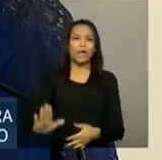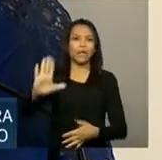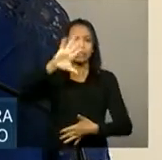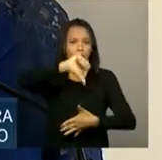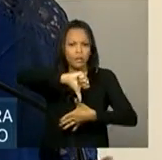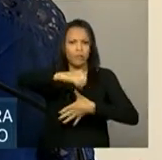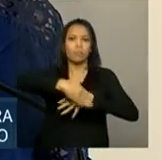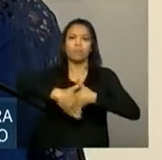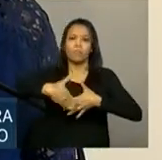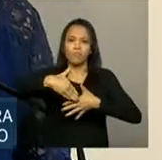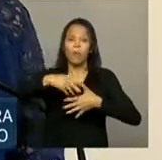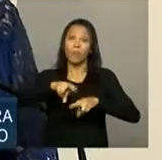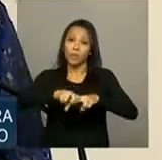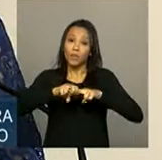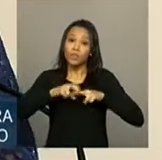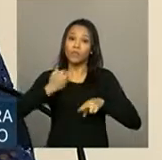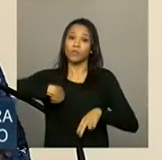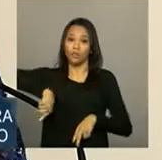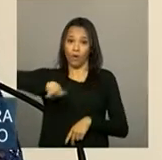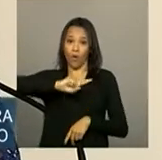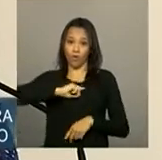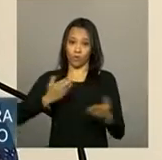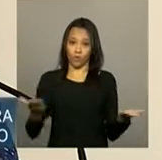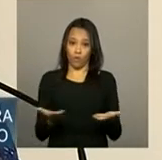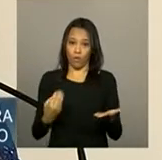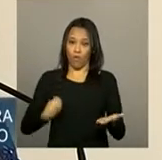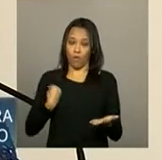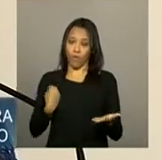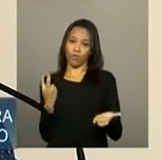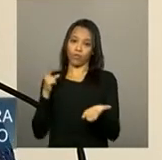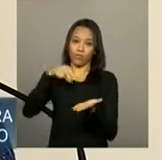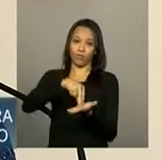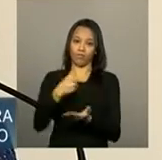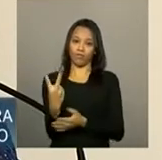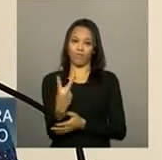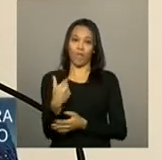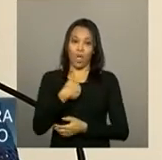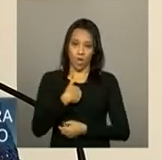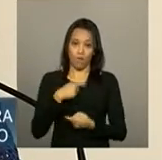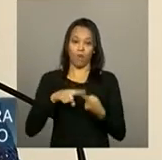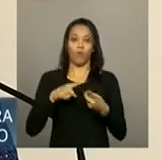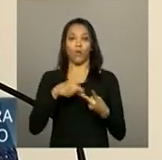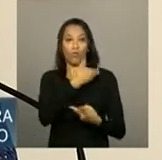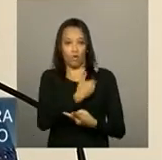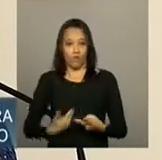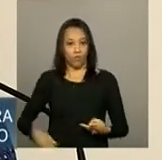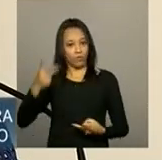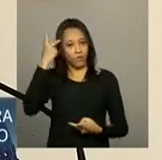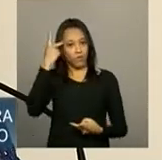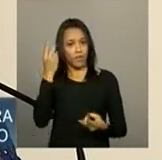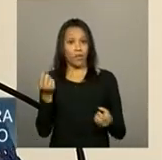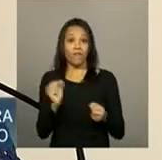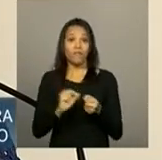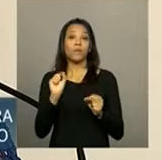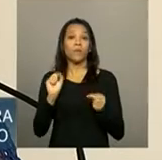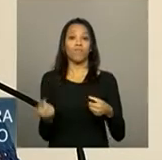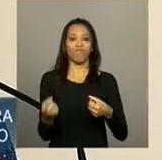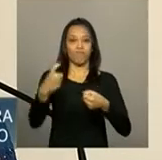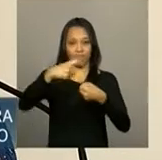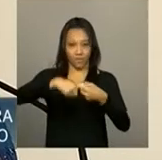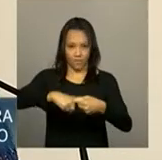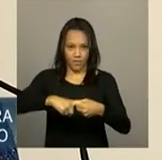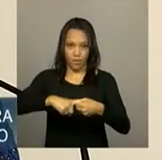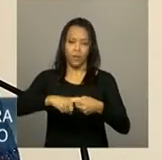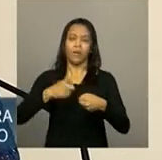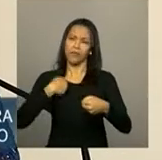Latina por isso nós estamos aqui hoje eu e o governador Alckmin fazendo essa parceria e é